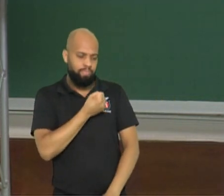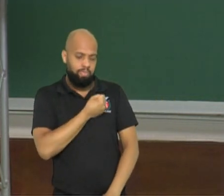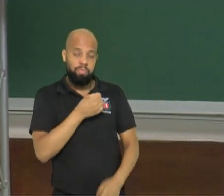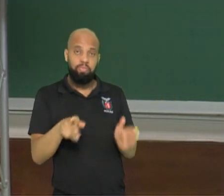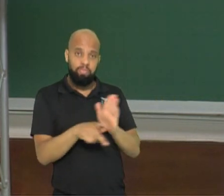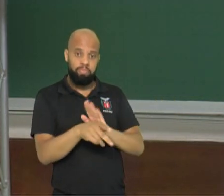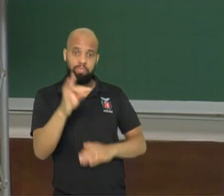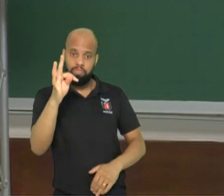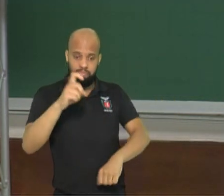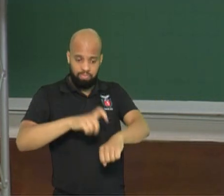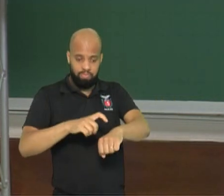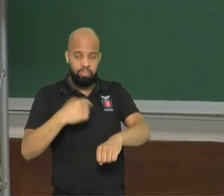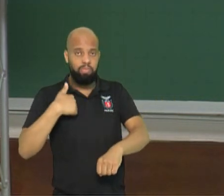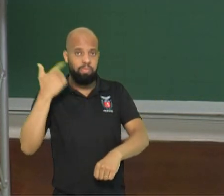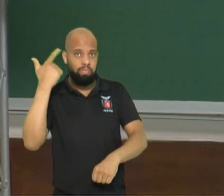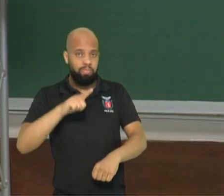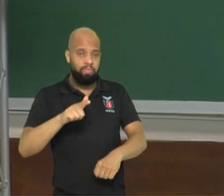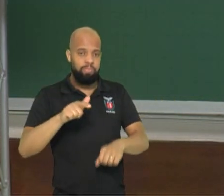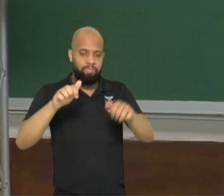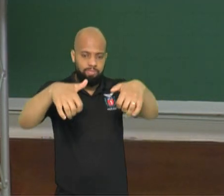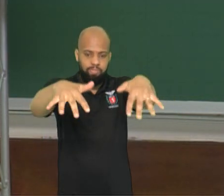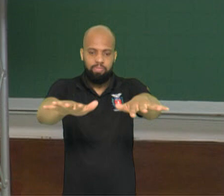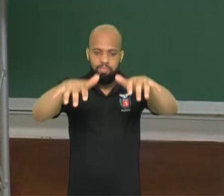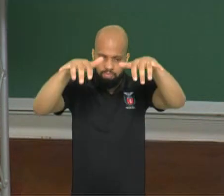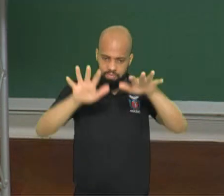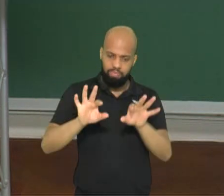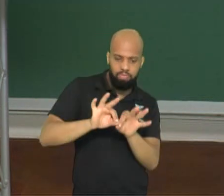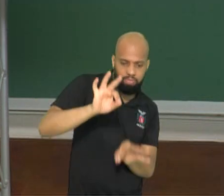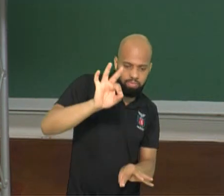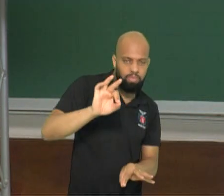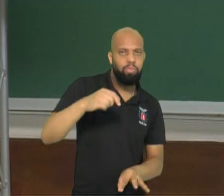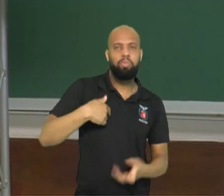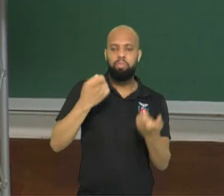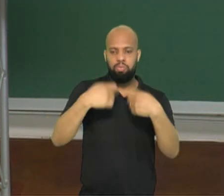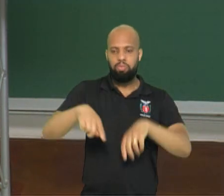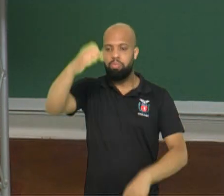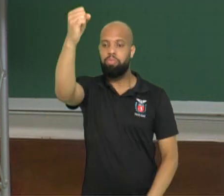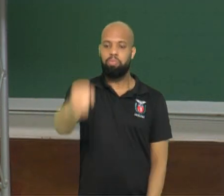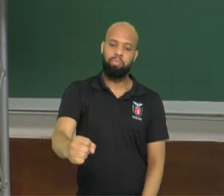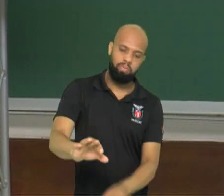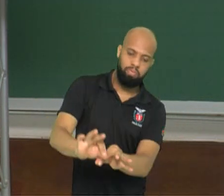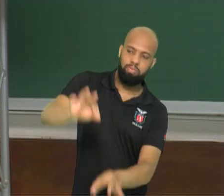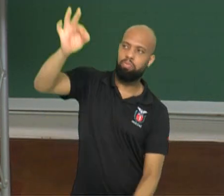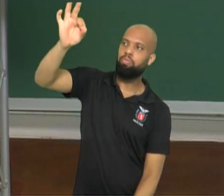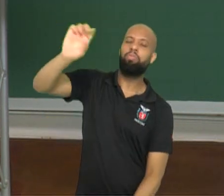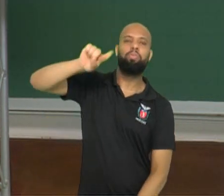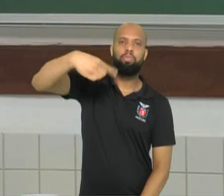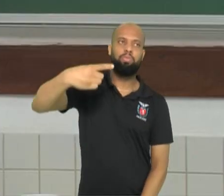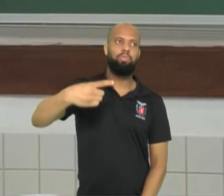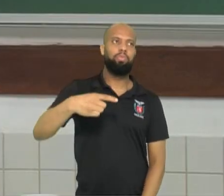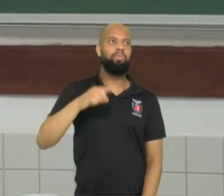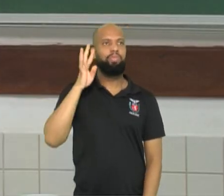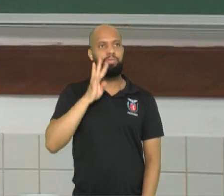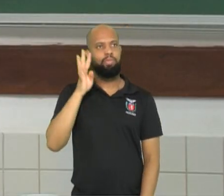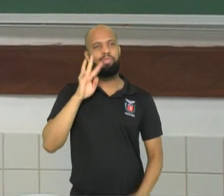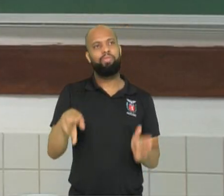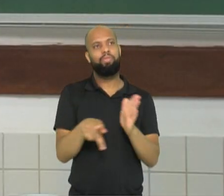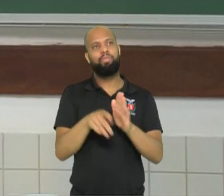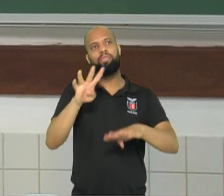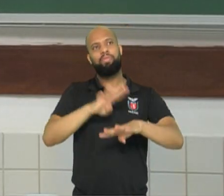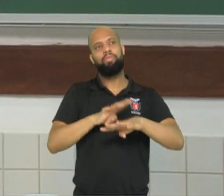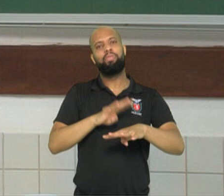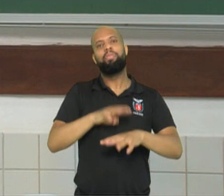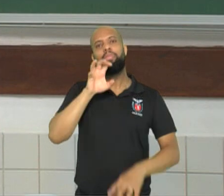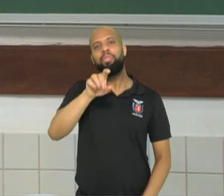eu acho a altura, a altitude, né, da maré, sem precisar fazer medição. Esse é o bacana da